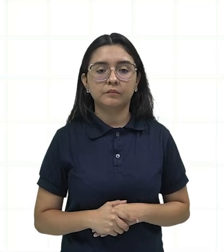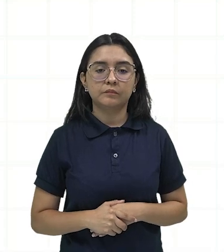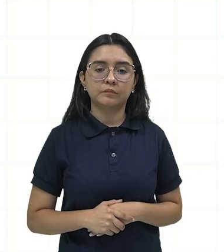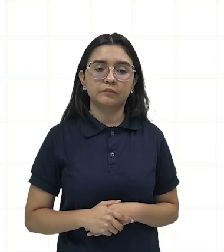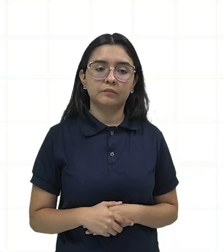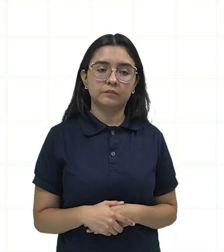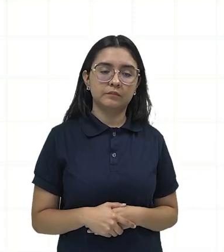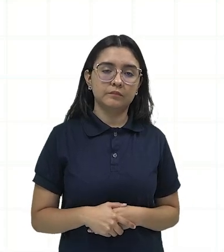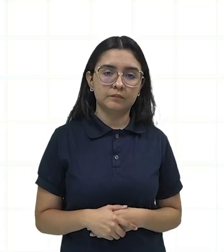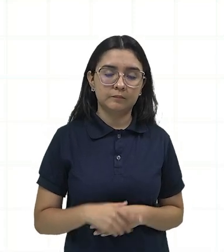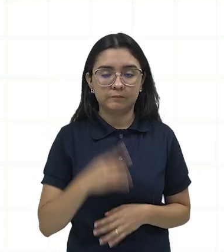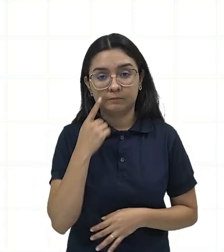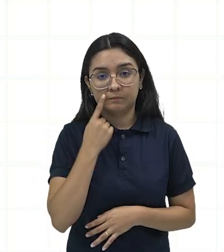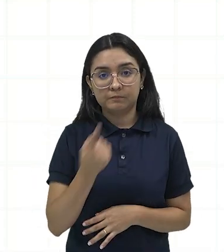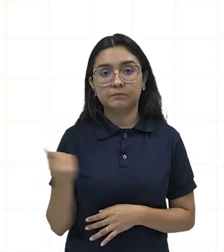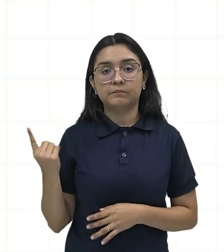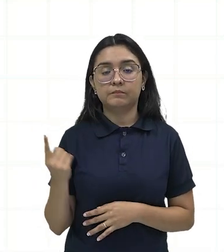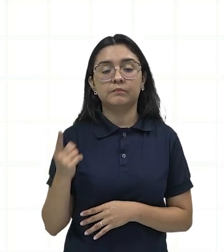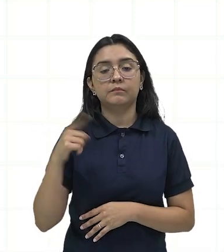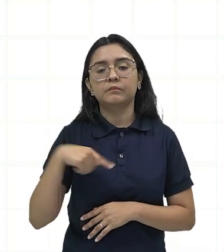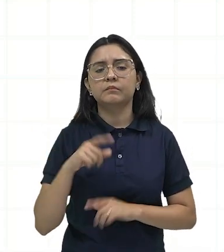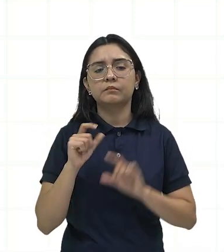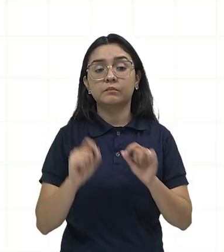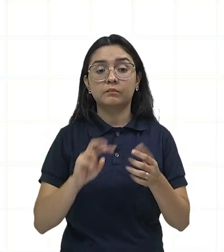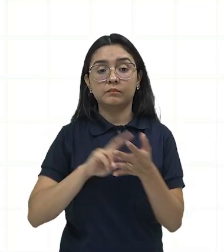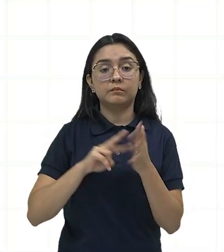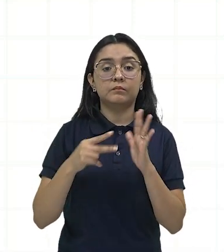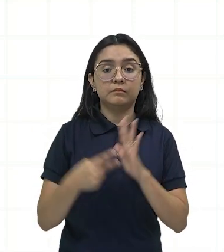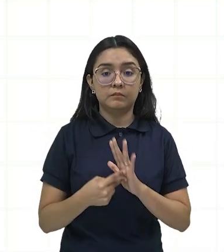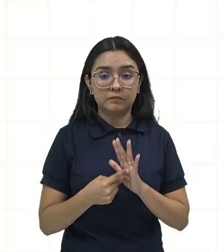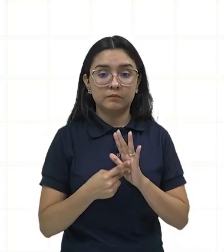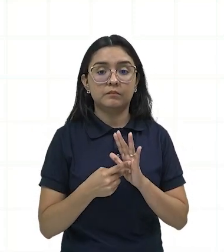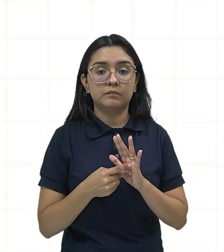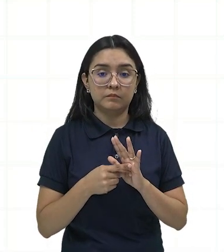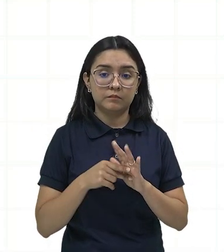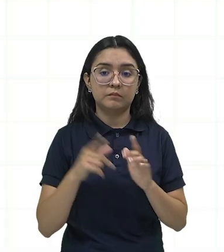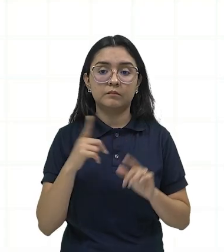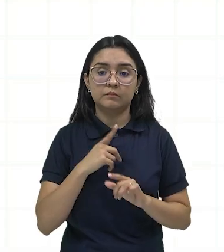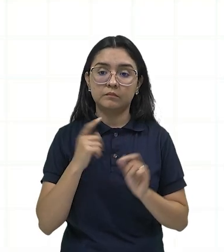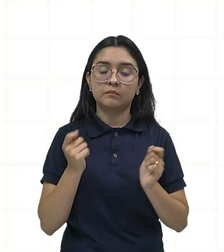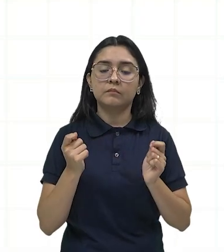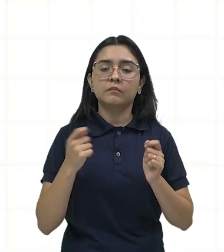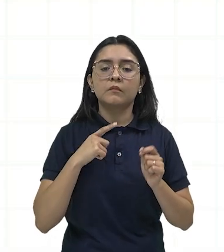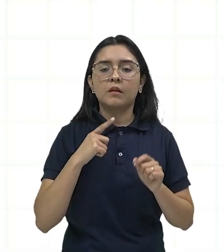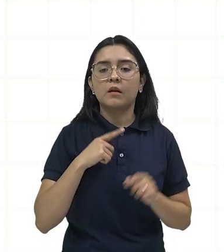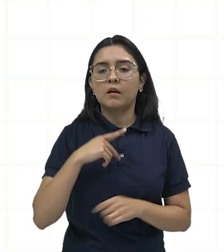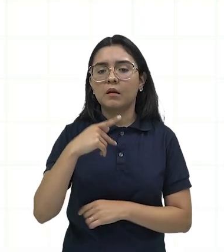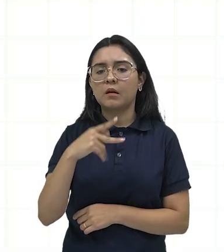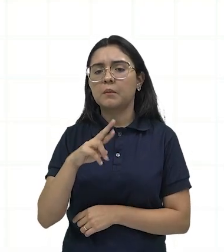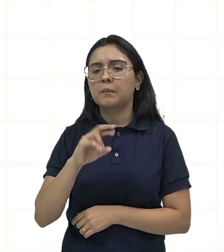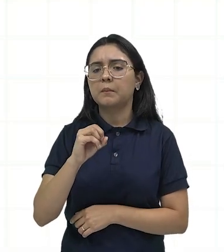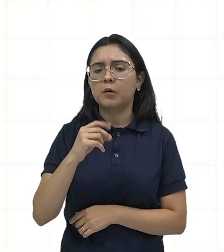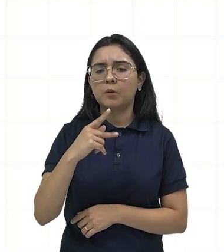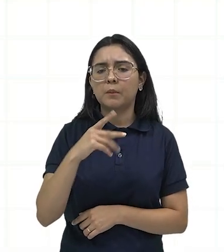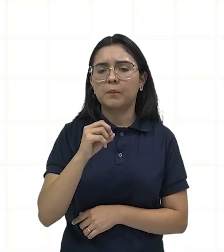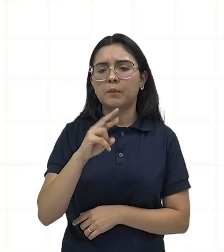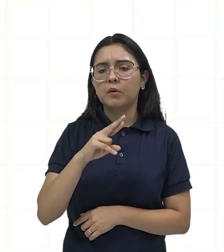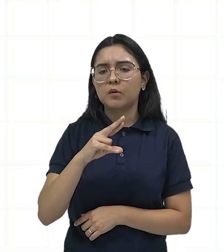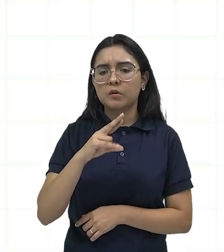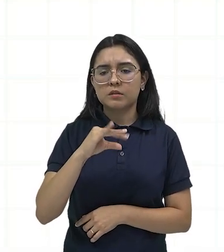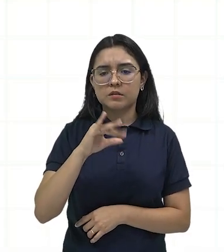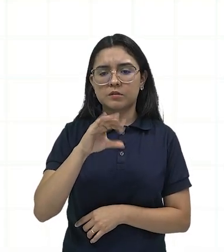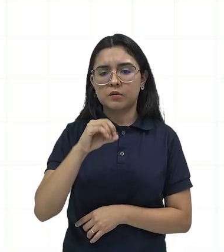condutividade e resistividade são grandezas inversamente proporcionais. O que isso quer